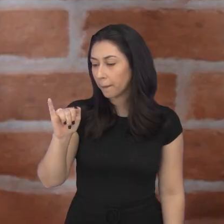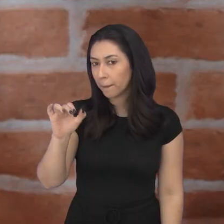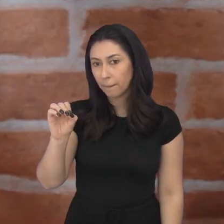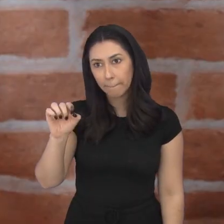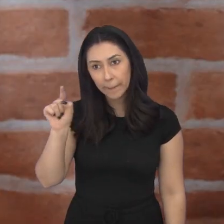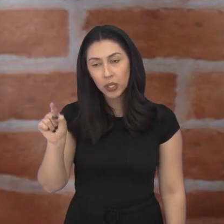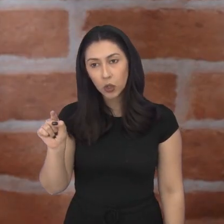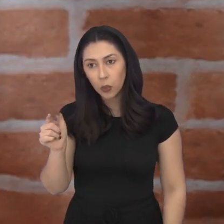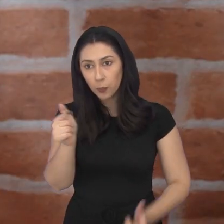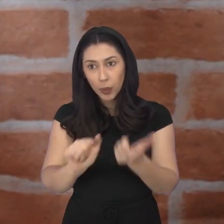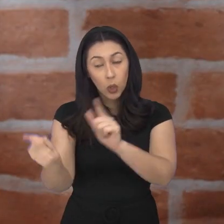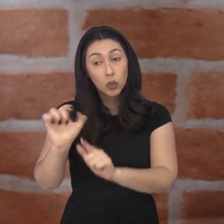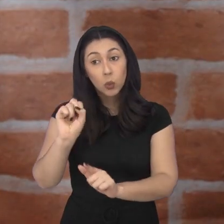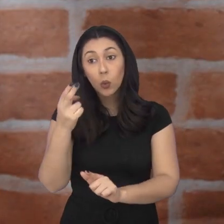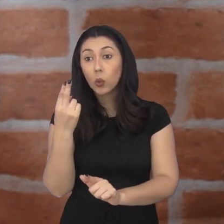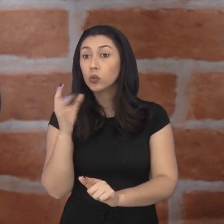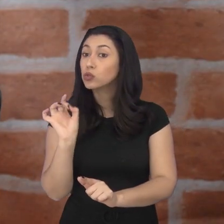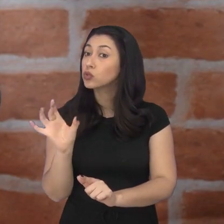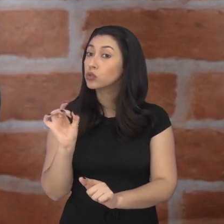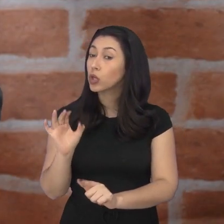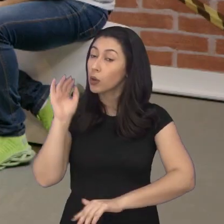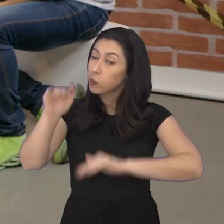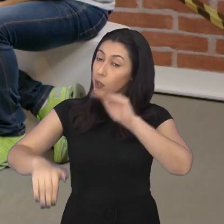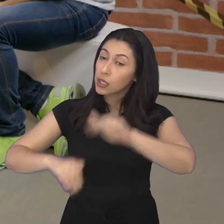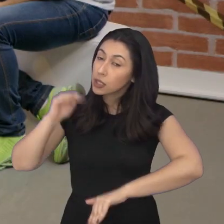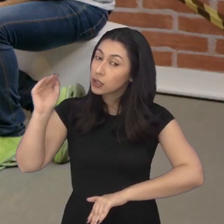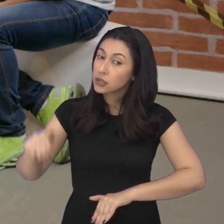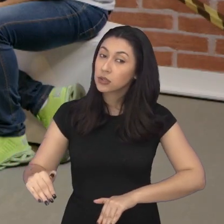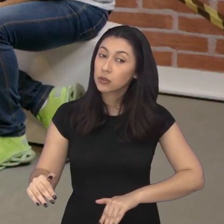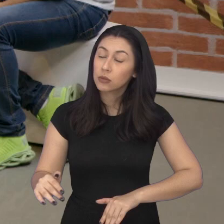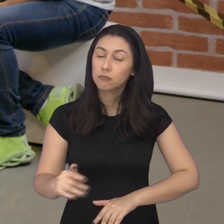outros esportes ou maiô é exclusivamente para natação?